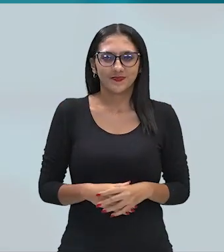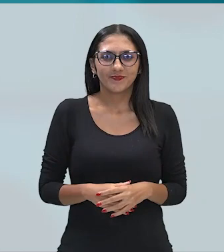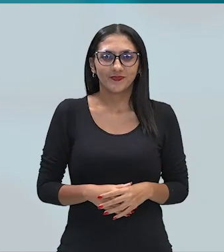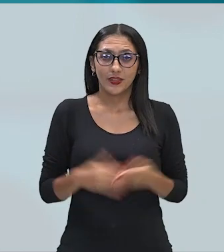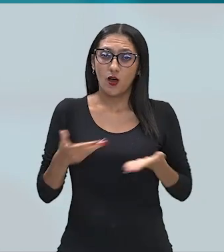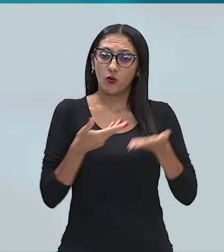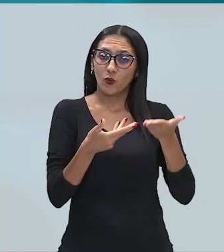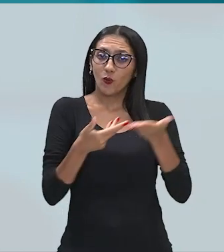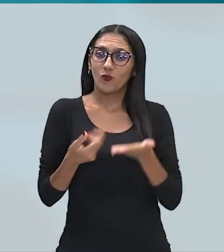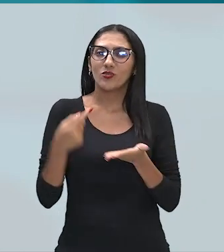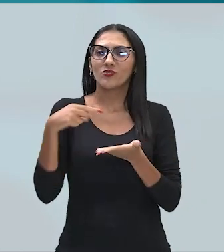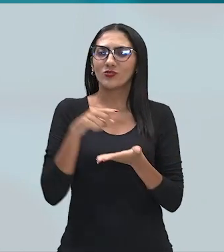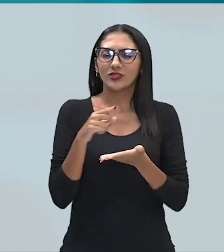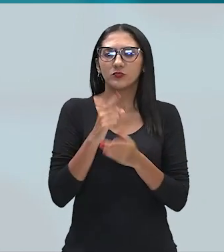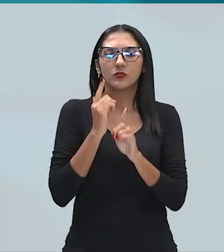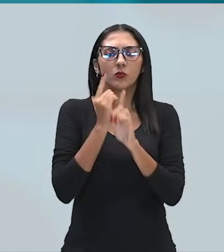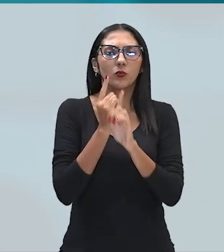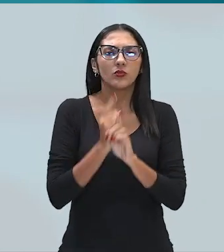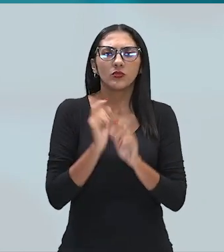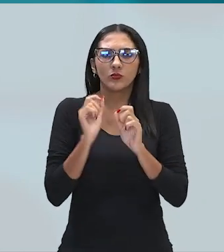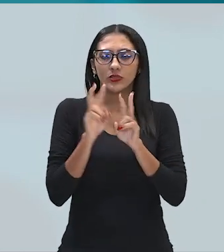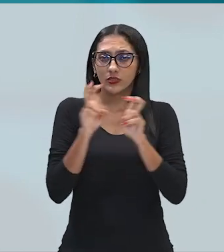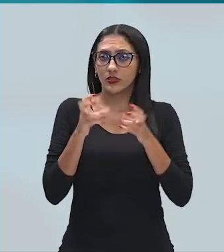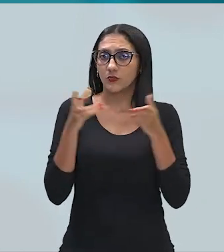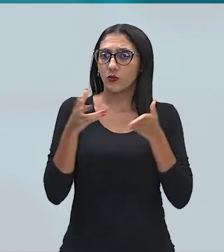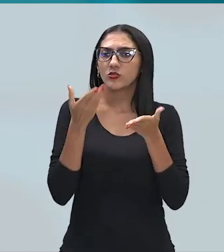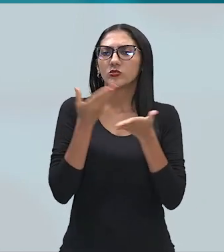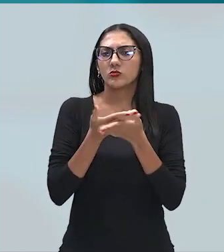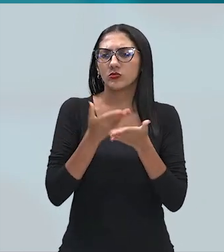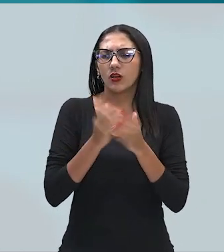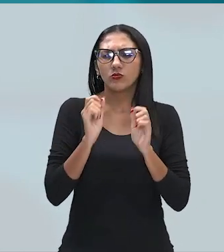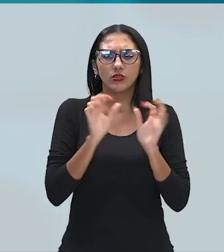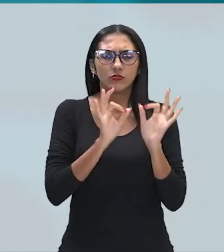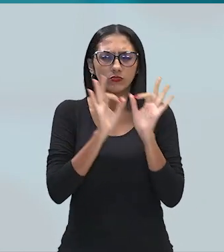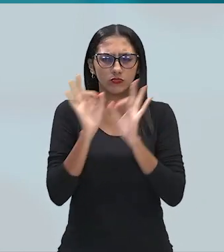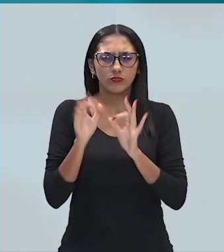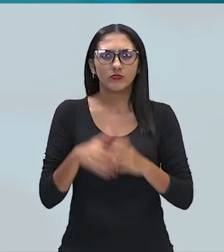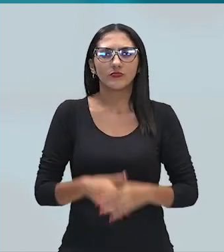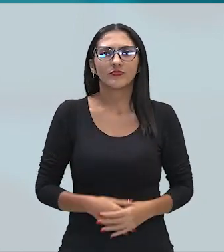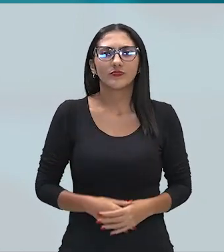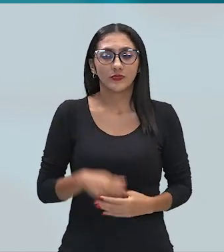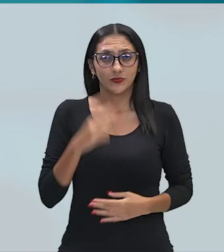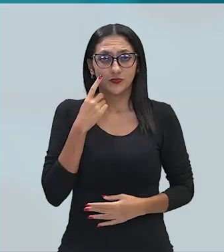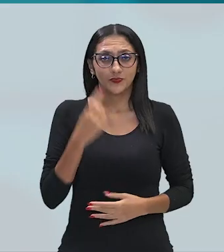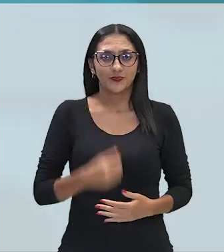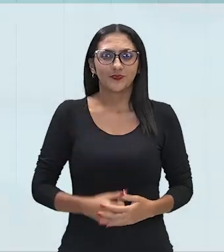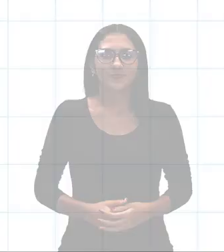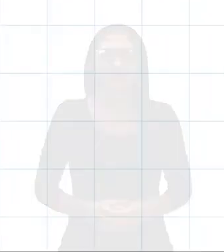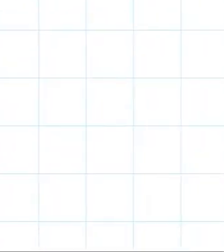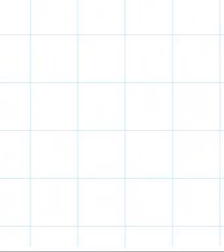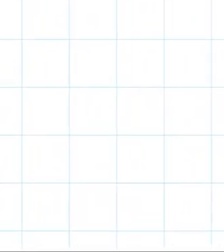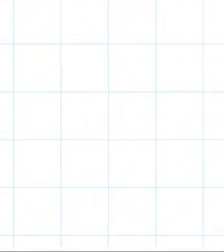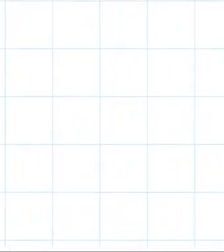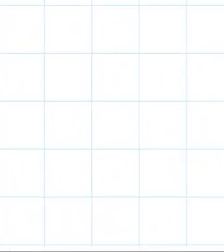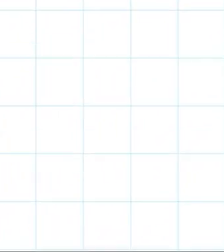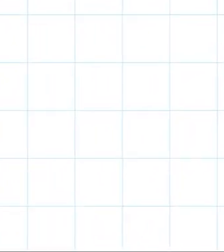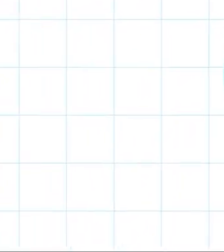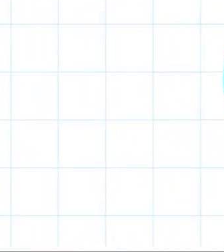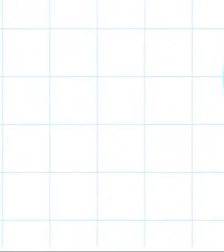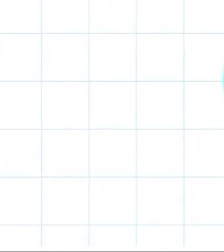convido vocês agora para descobrir, qual é o assunto de hoje, o que nós vamos dar na nossa aula. Vamos lá.